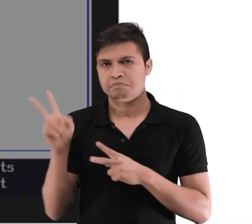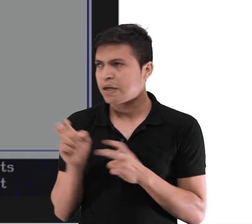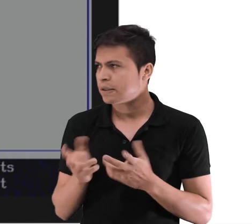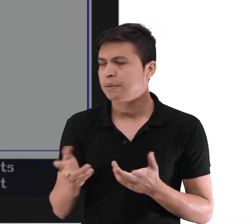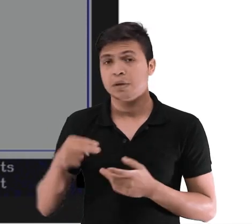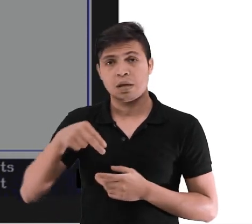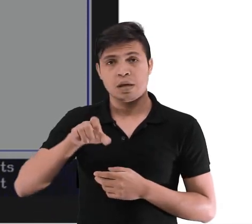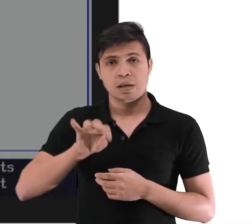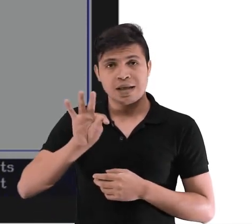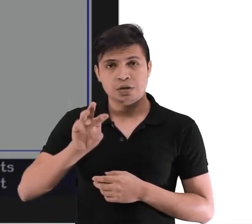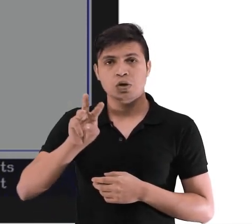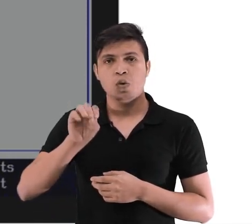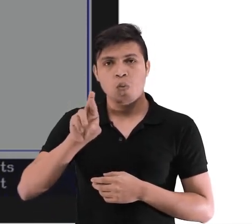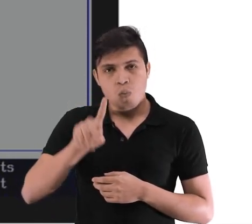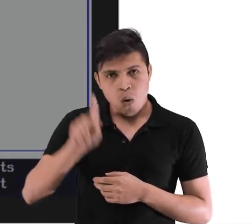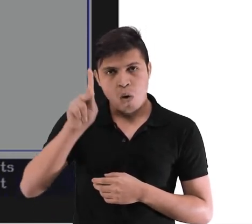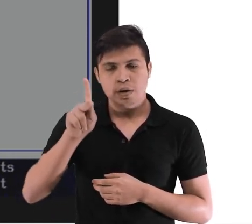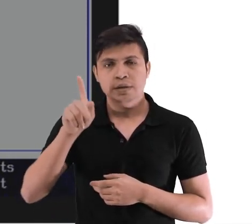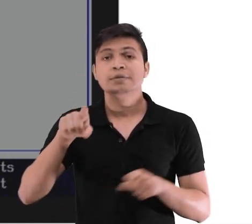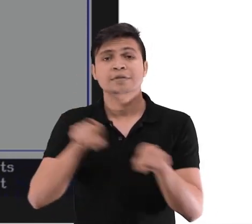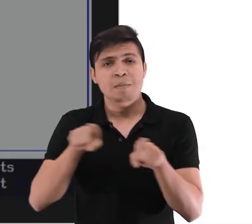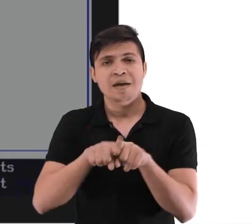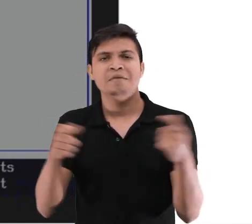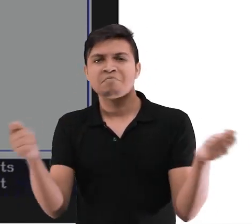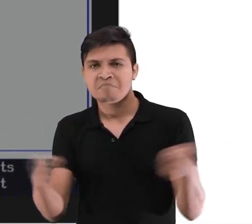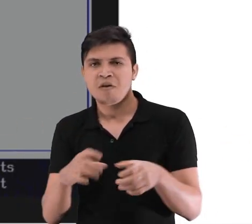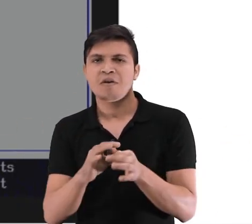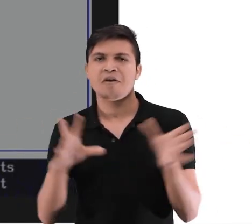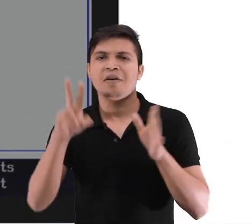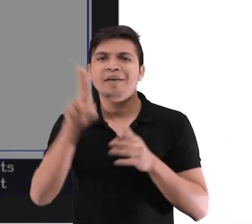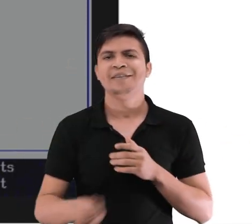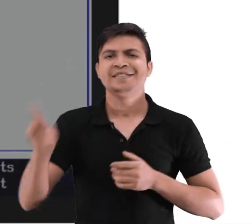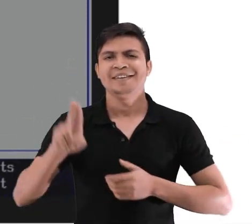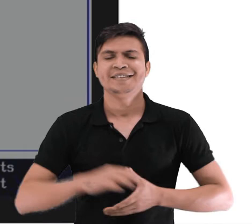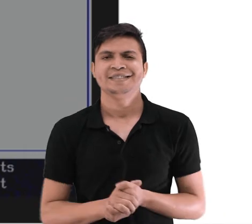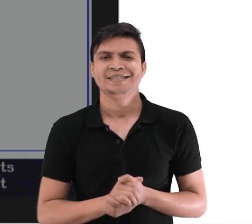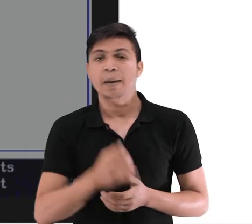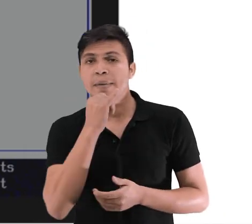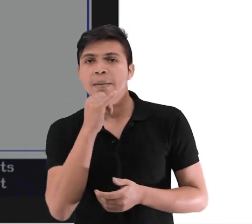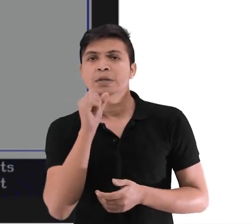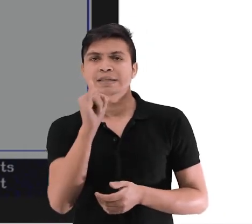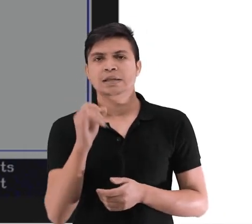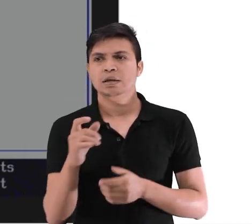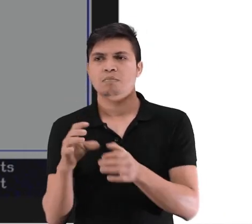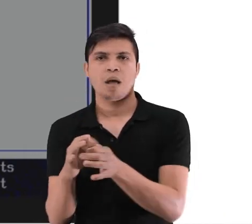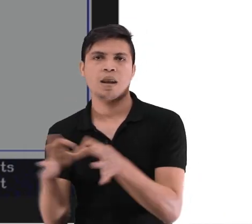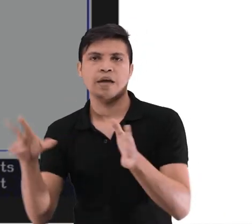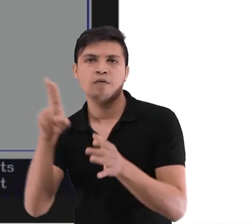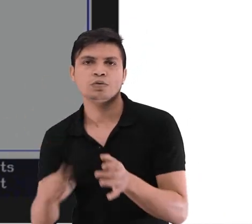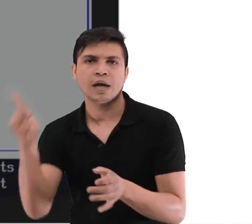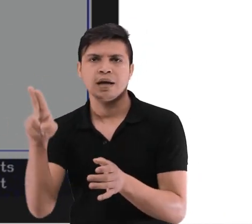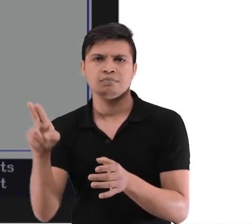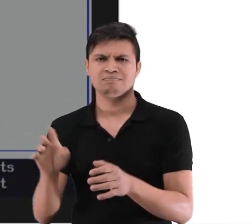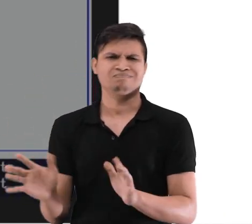Network Setup também está habilitada. Caso não esteja habilitada uma dessas opções que nós